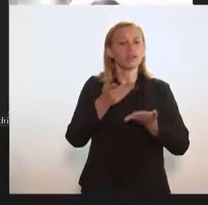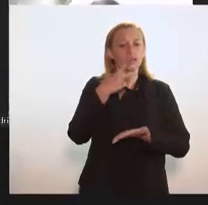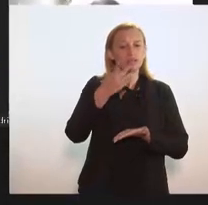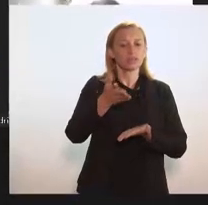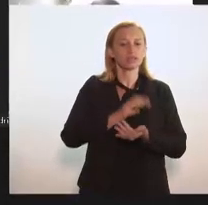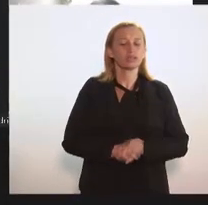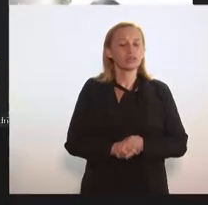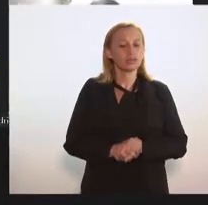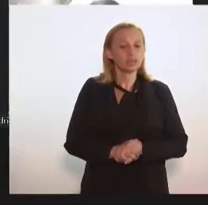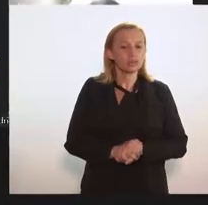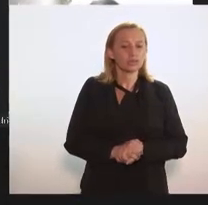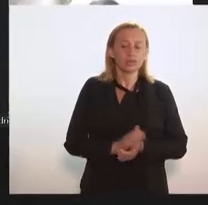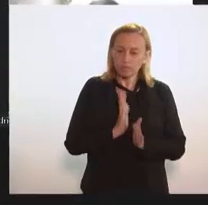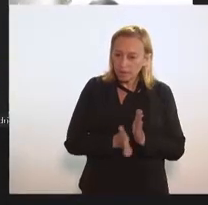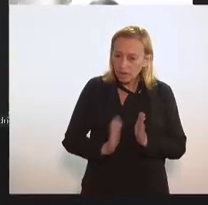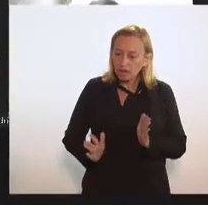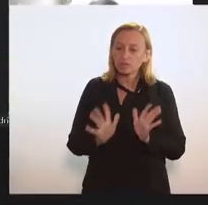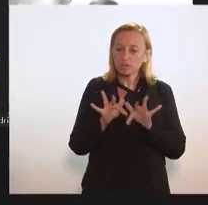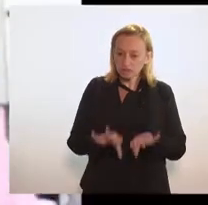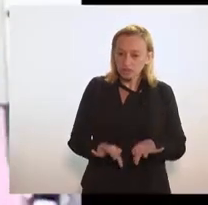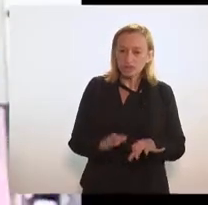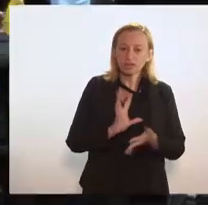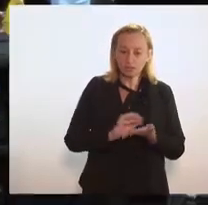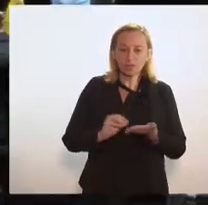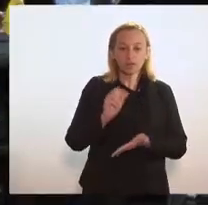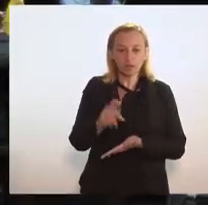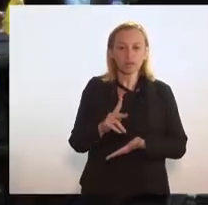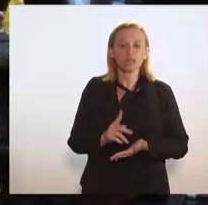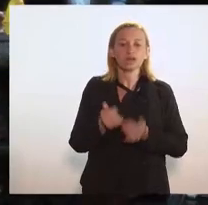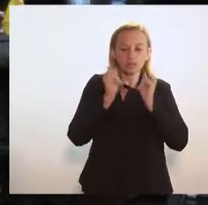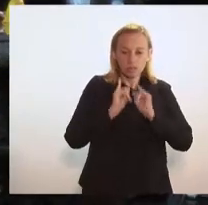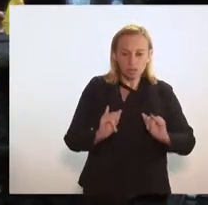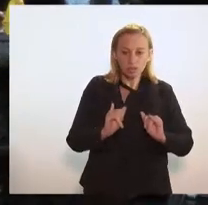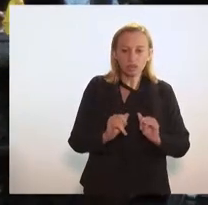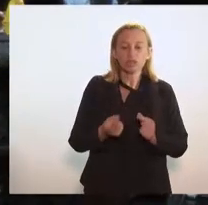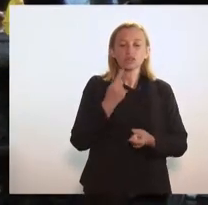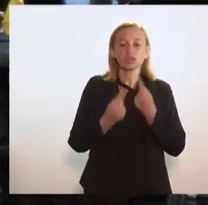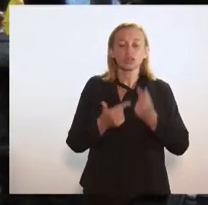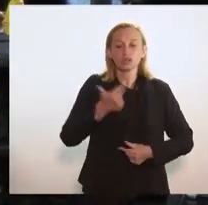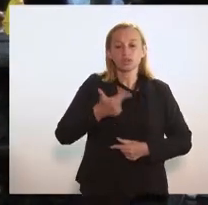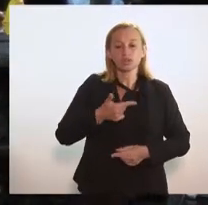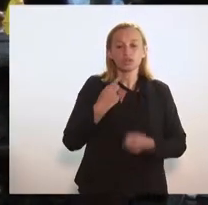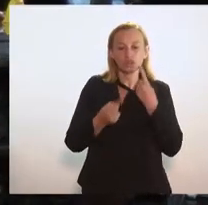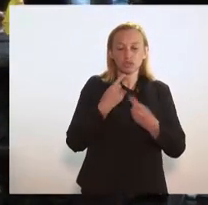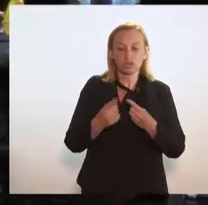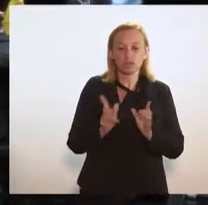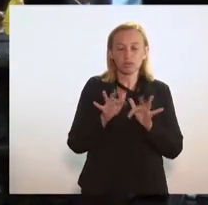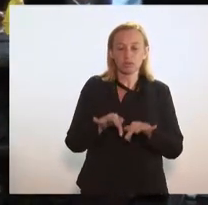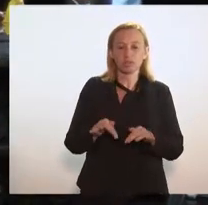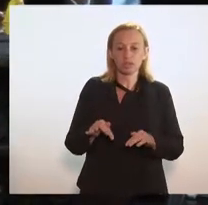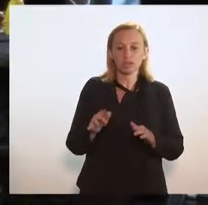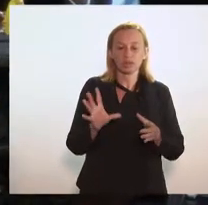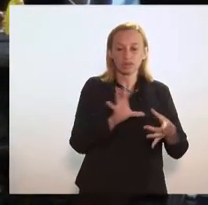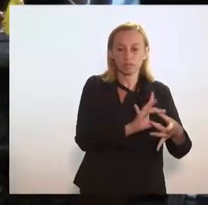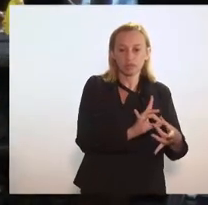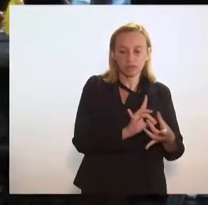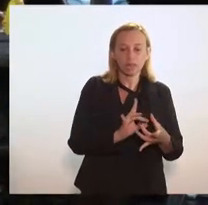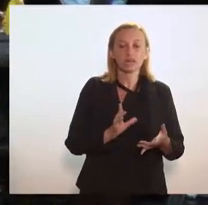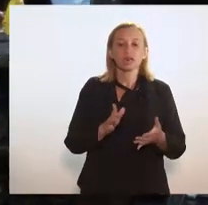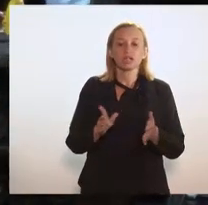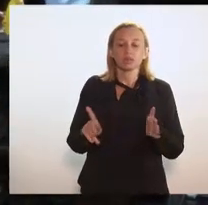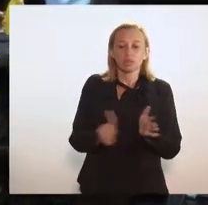não é pela é pela ordem pode ser o final da falte aí anuncio aí tramitação ordinária de nutrição redação do vencido assim emendar